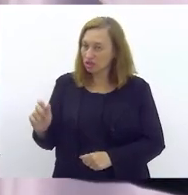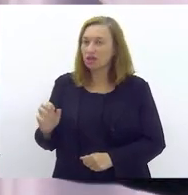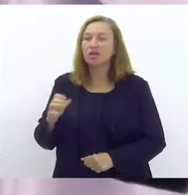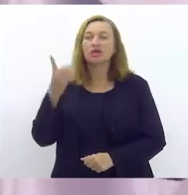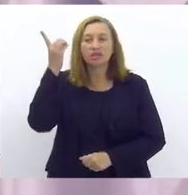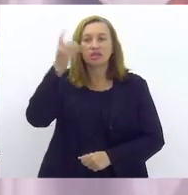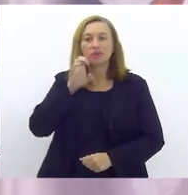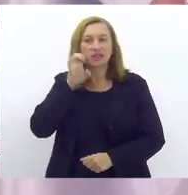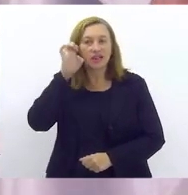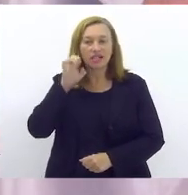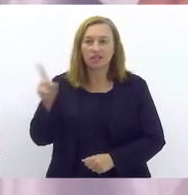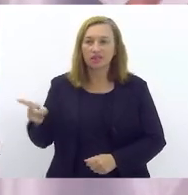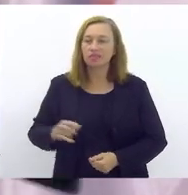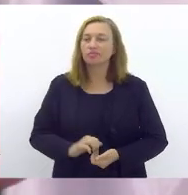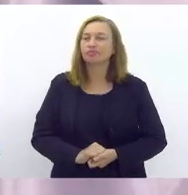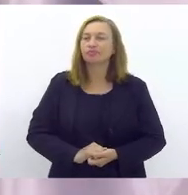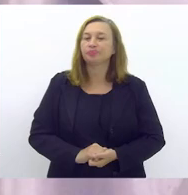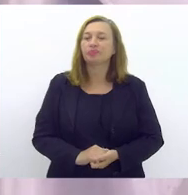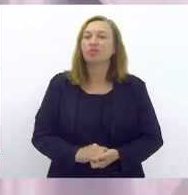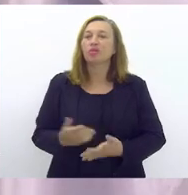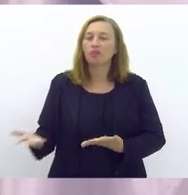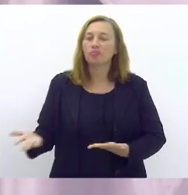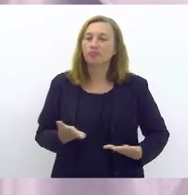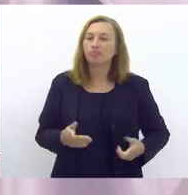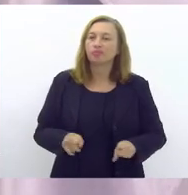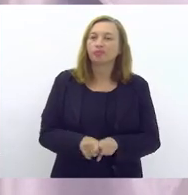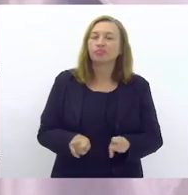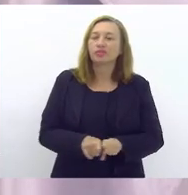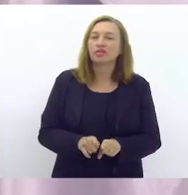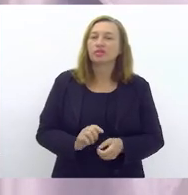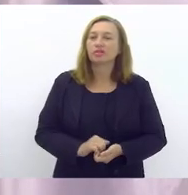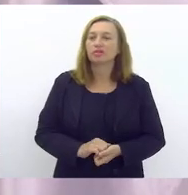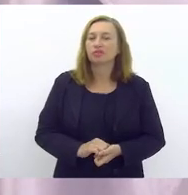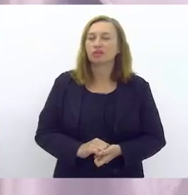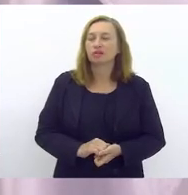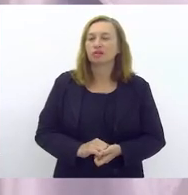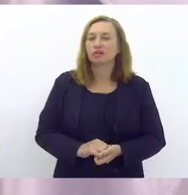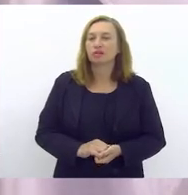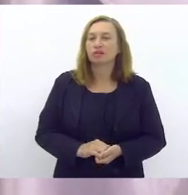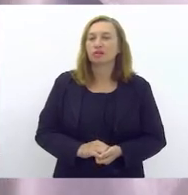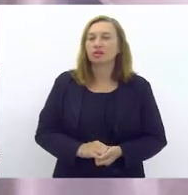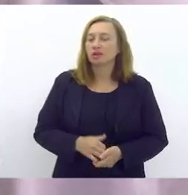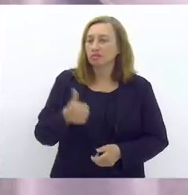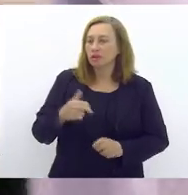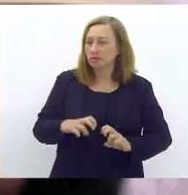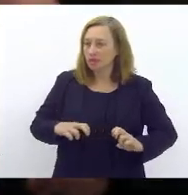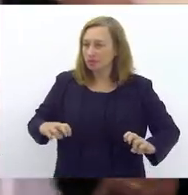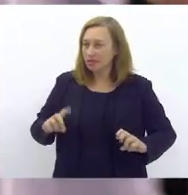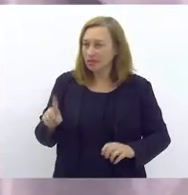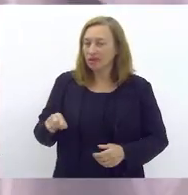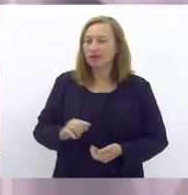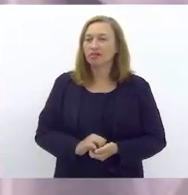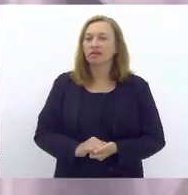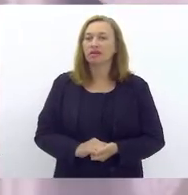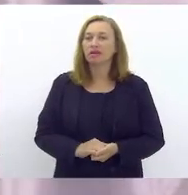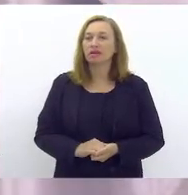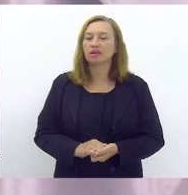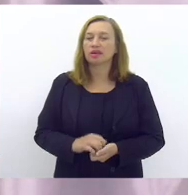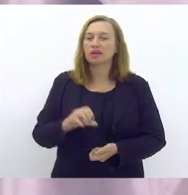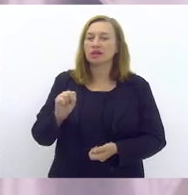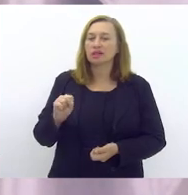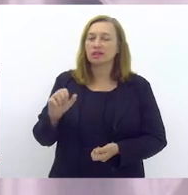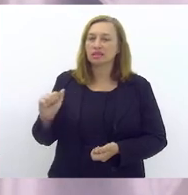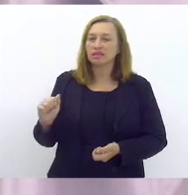Élica, por favor. E convidar também para sentar-se aqui à mesa conosco. Essa é a primeira mesa, né? A querida